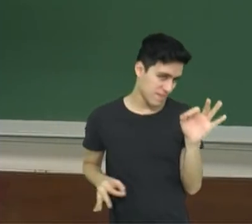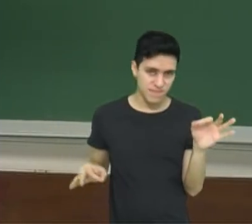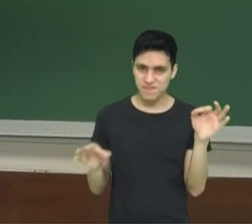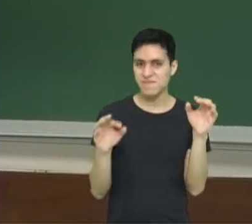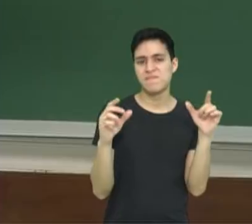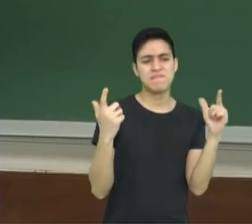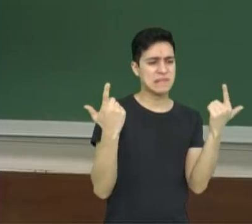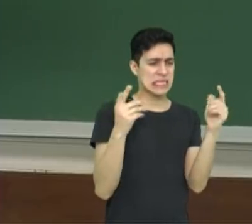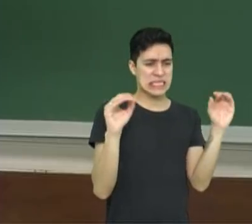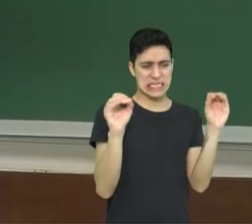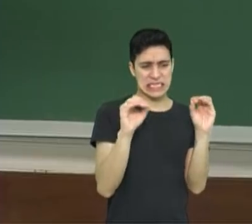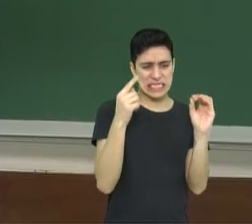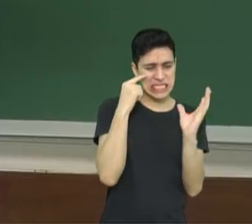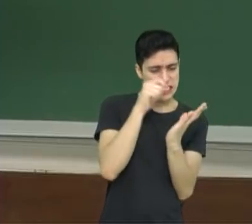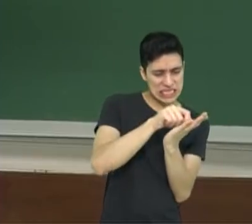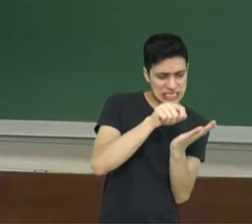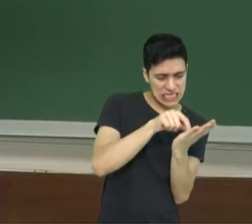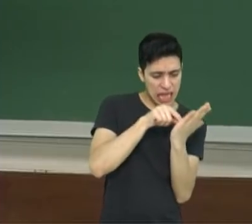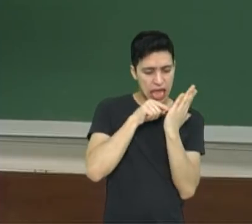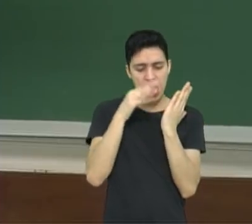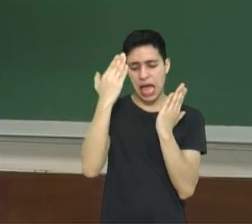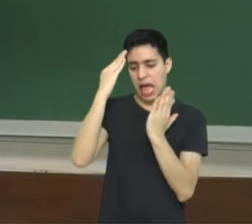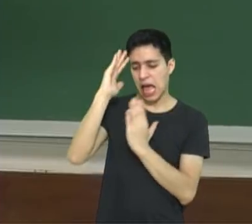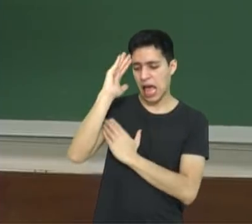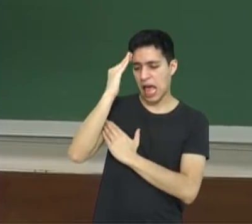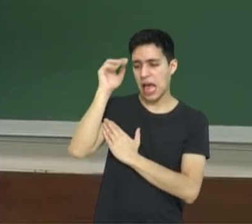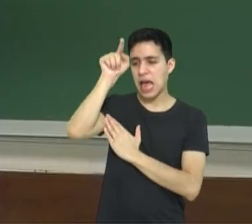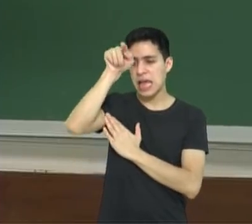tem nada ali escrito para já começar a resolver.